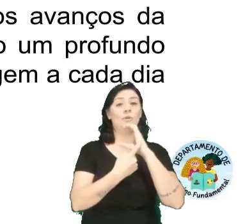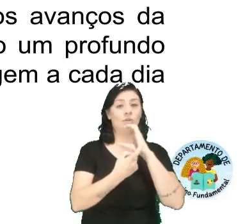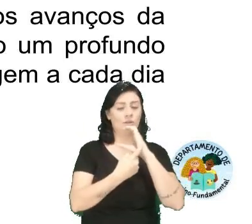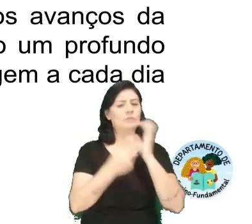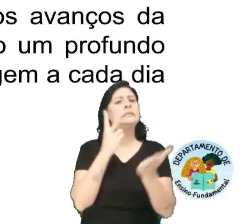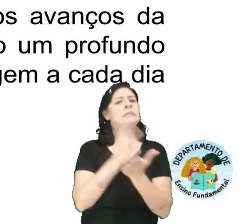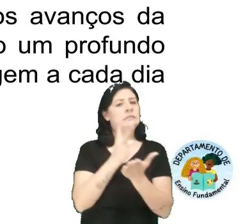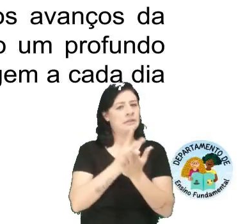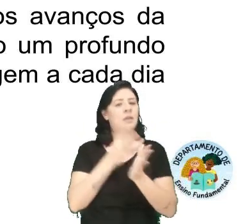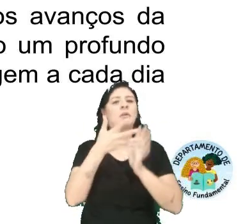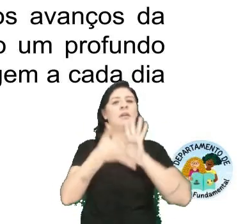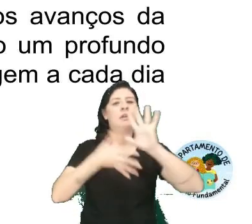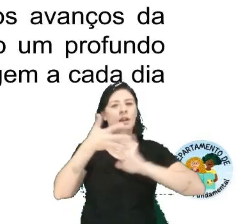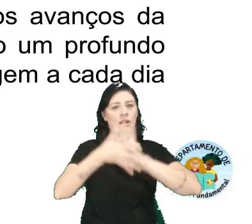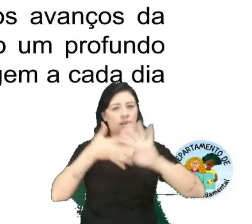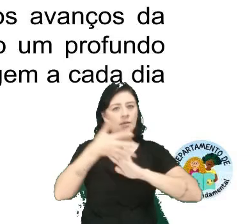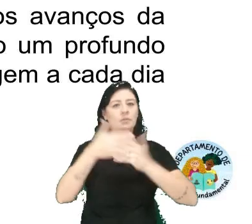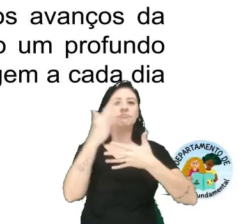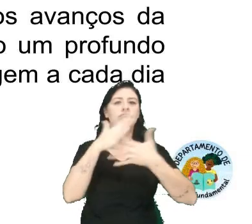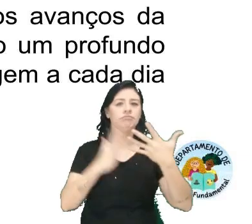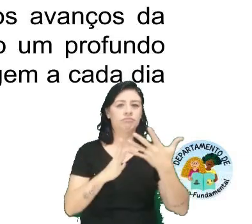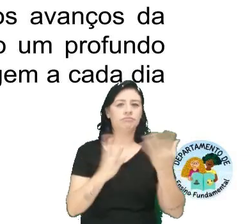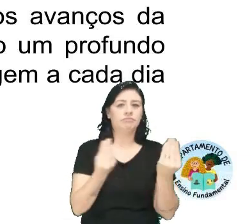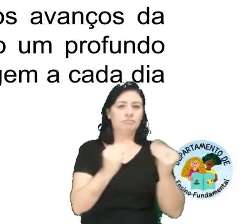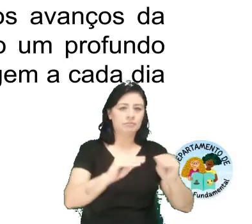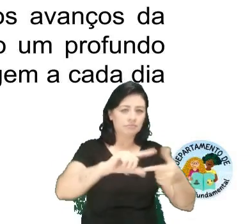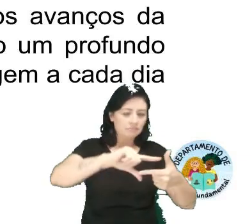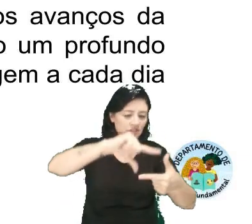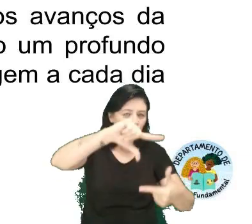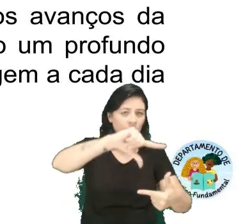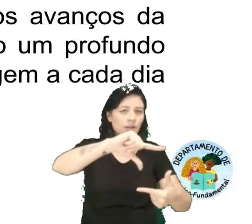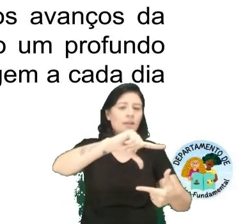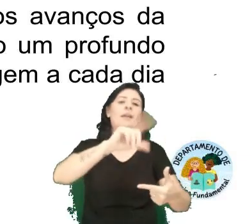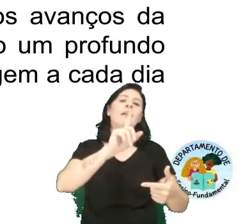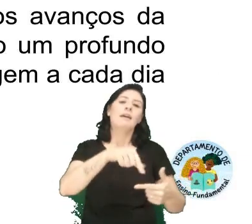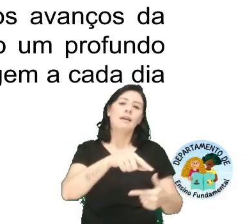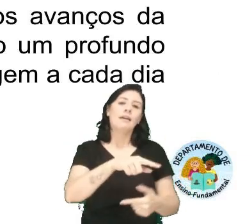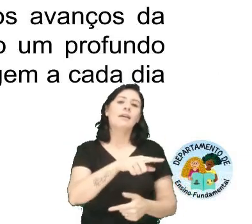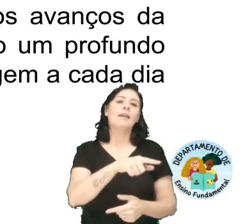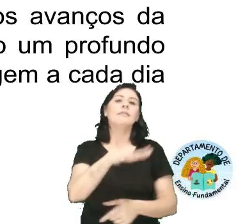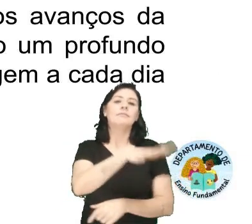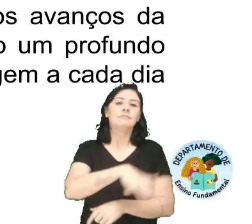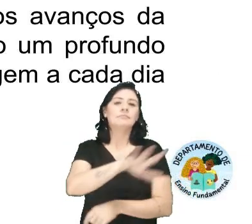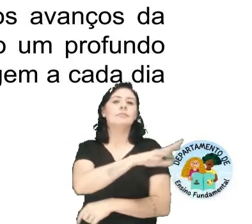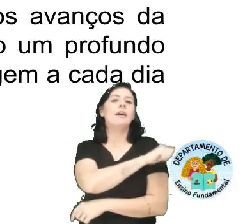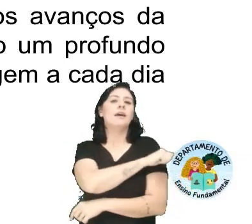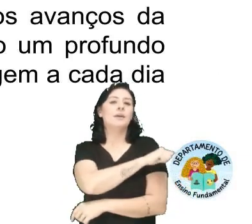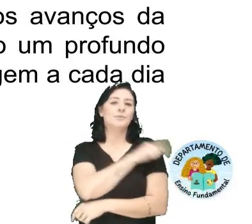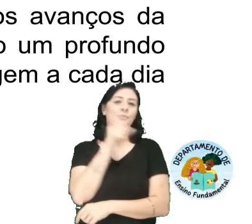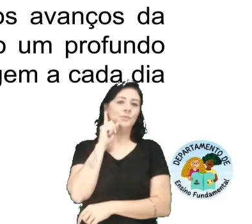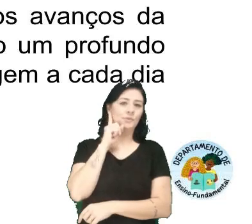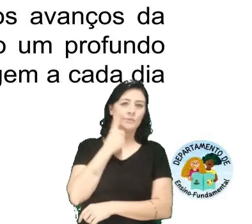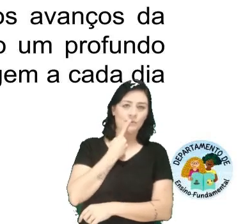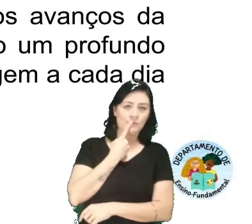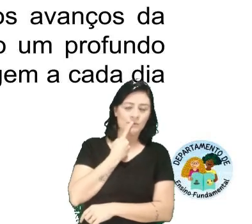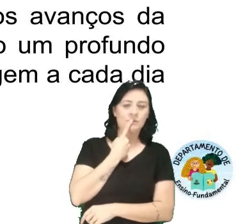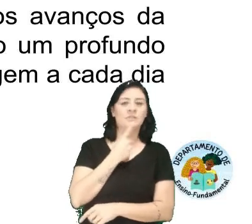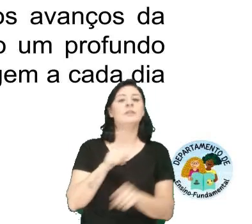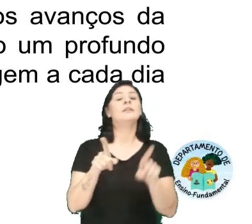em Libras para atender os estudantes, né, com surdez.